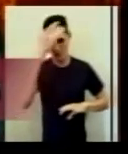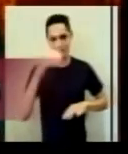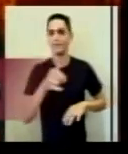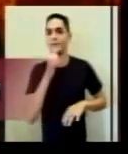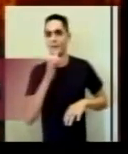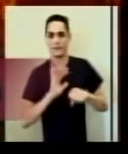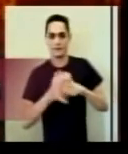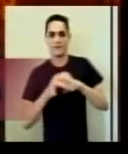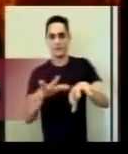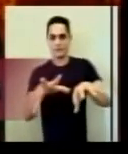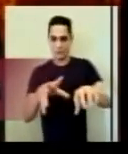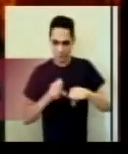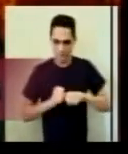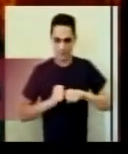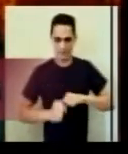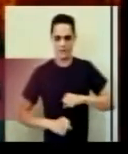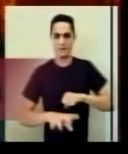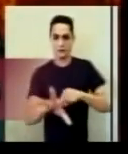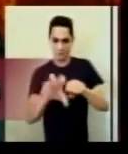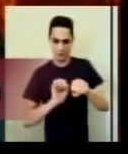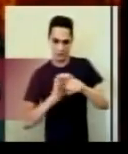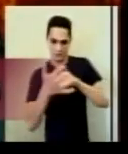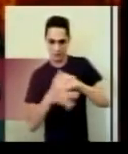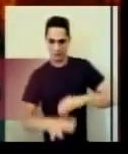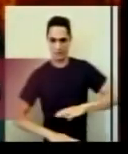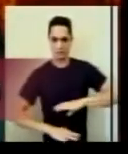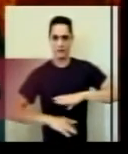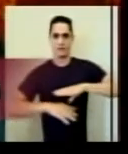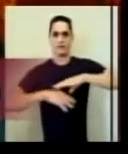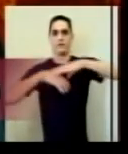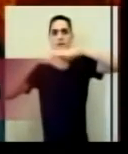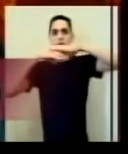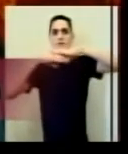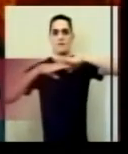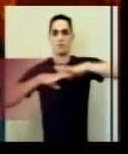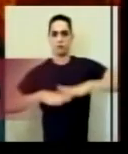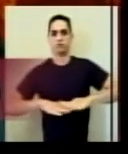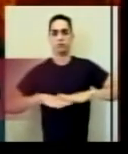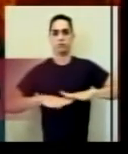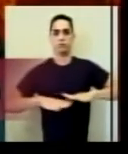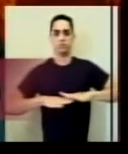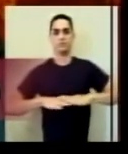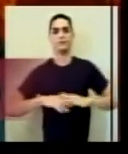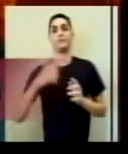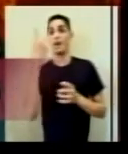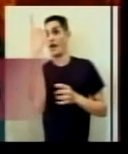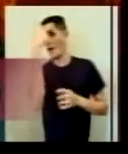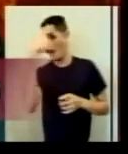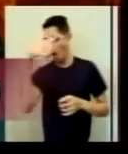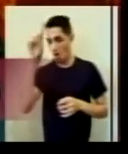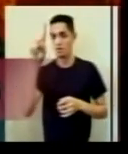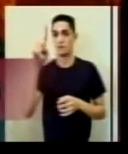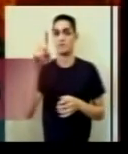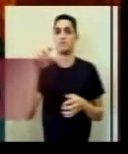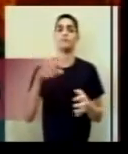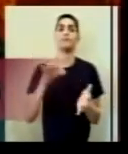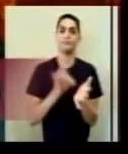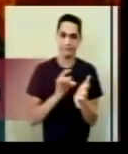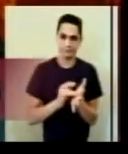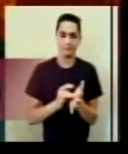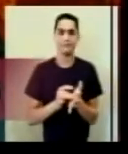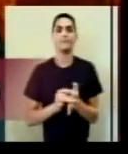imuniza, ele não fica livre da doença enquanto ele não se imunizar, criar anticorpos contra aquele